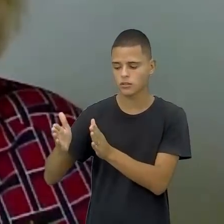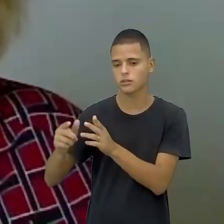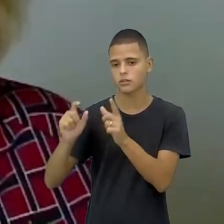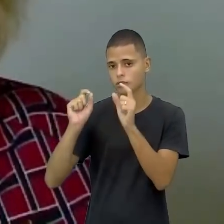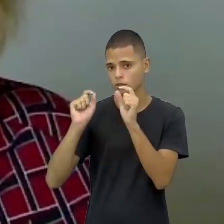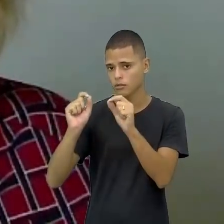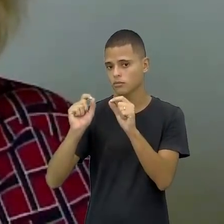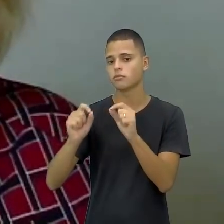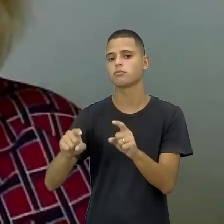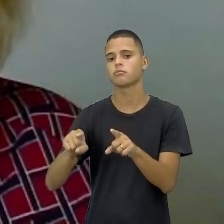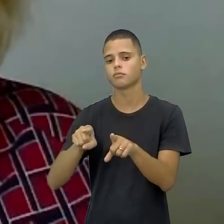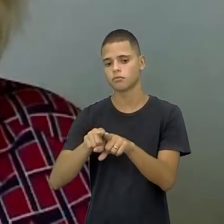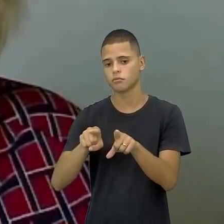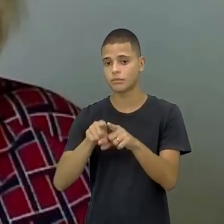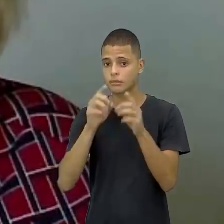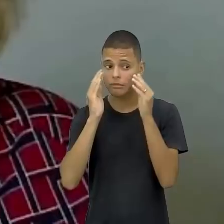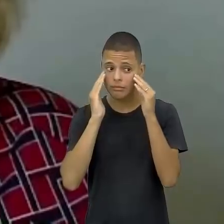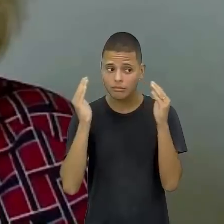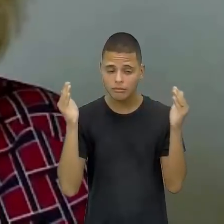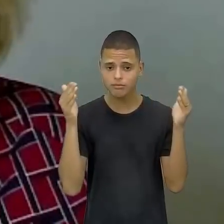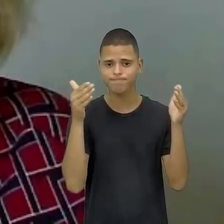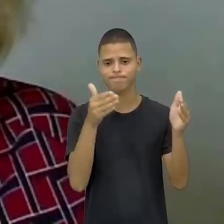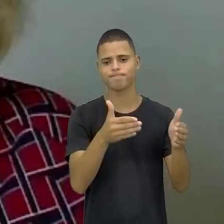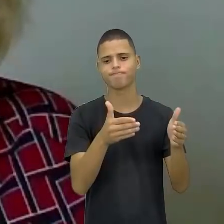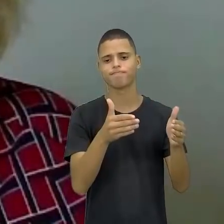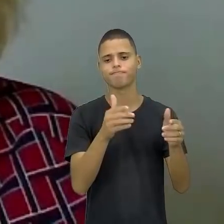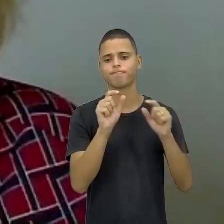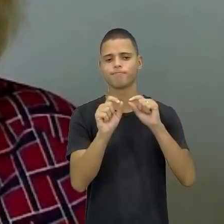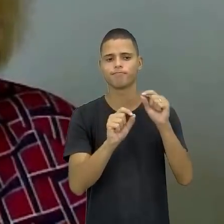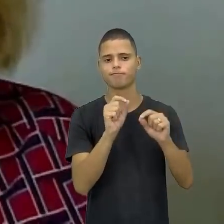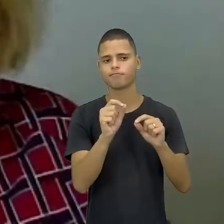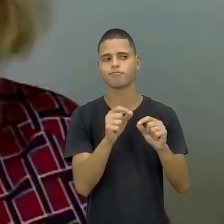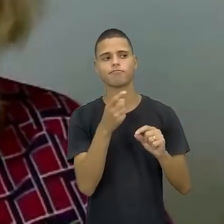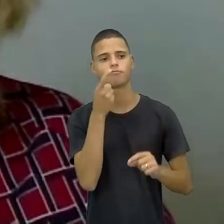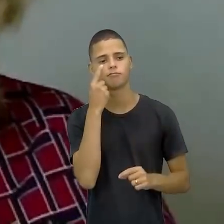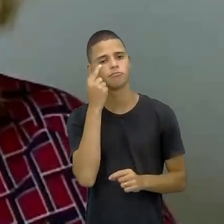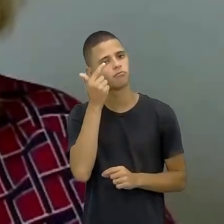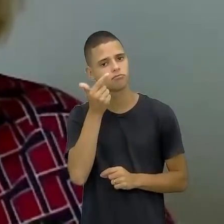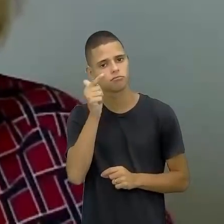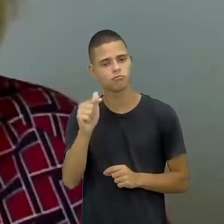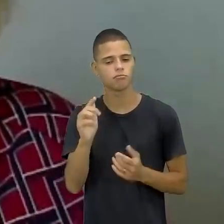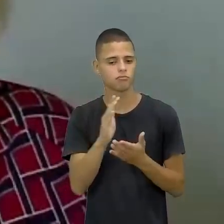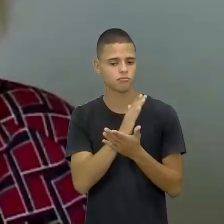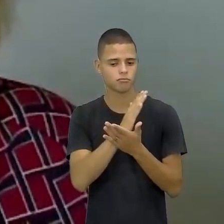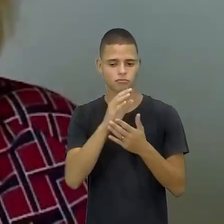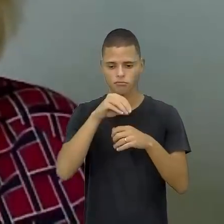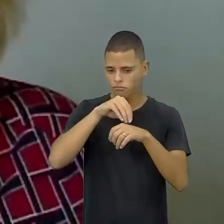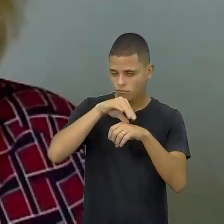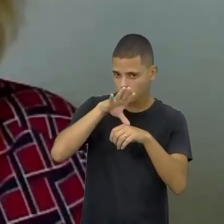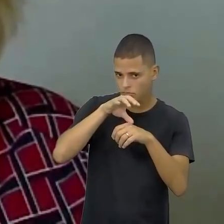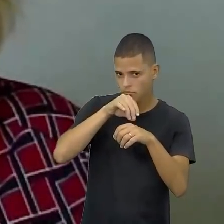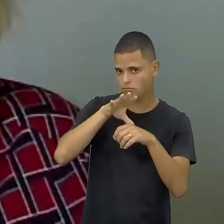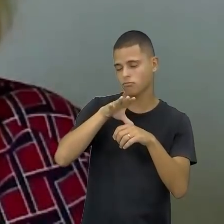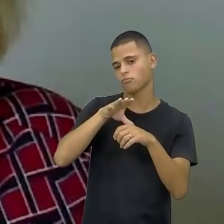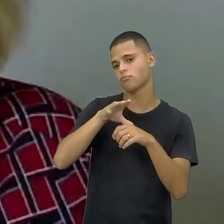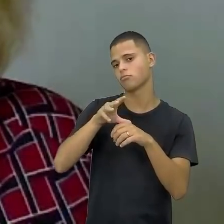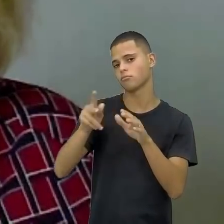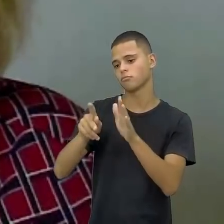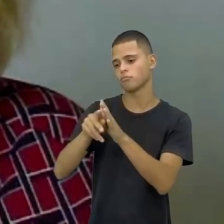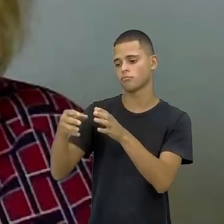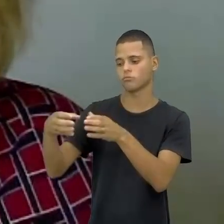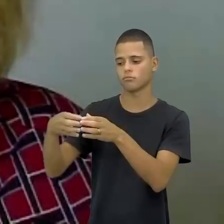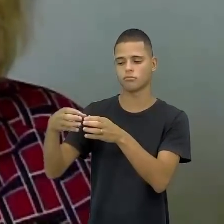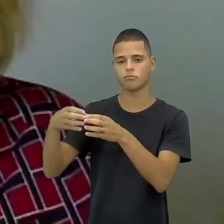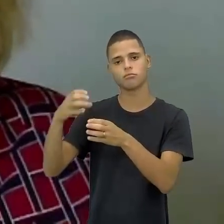também trazer aqui como foco a revisitação das orientações que foram oferecidas pela SEDUC na Semana